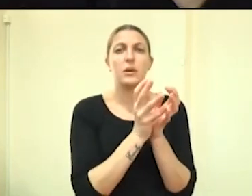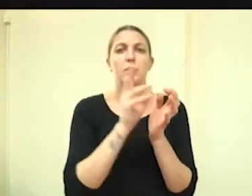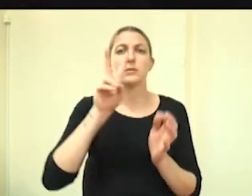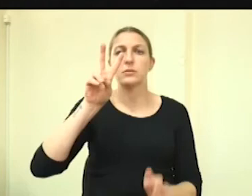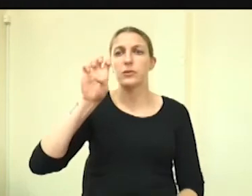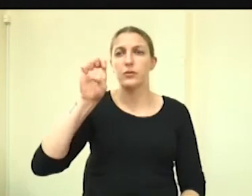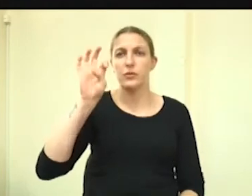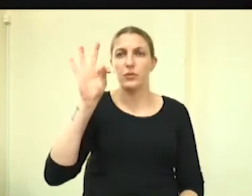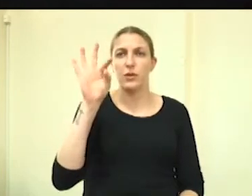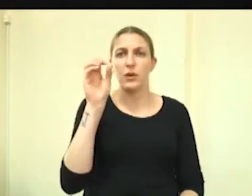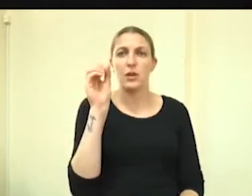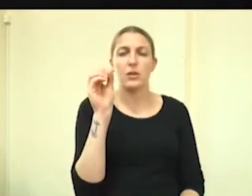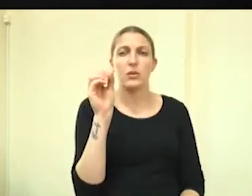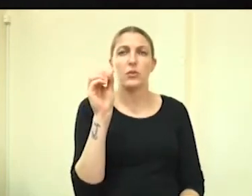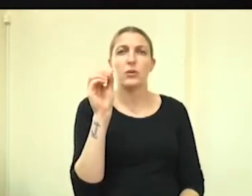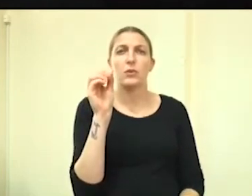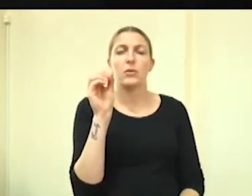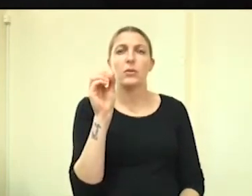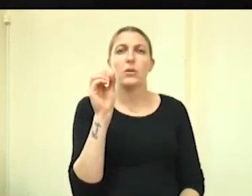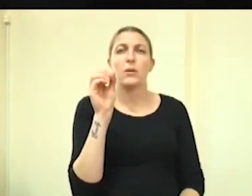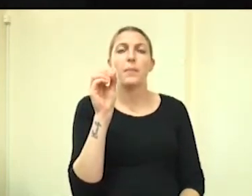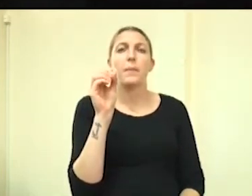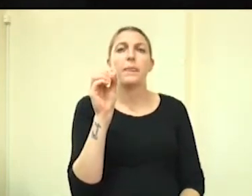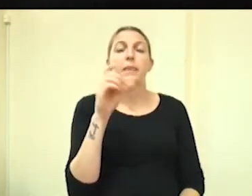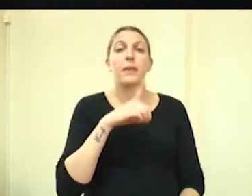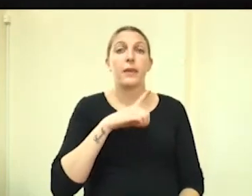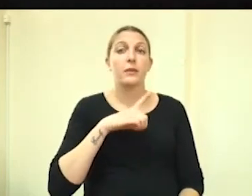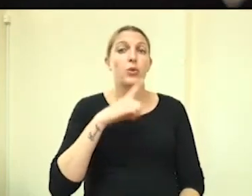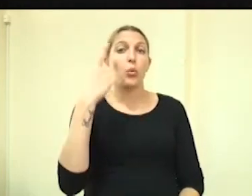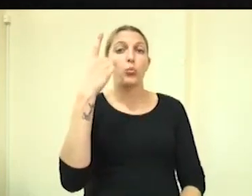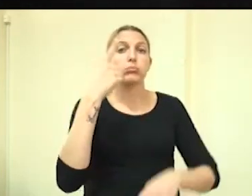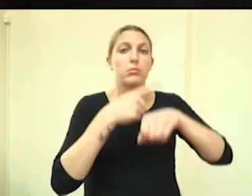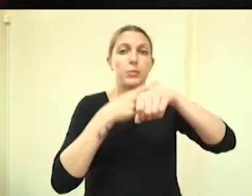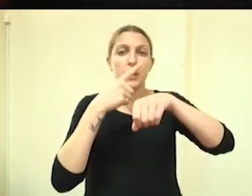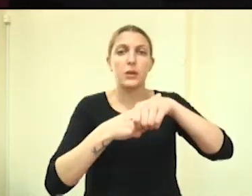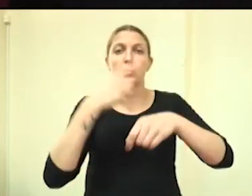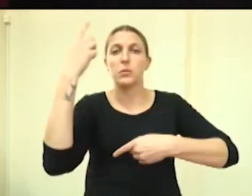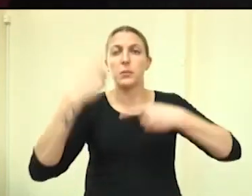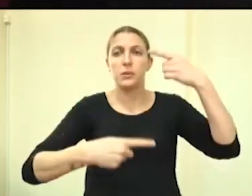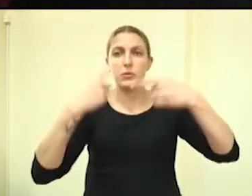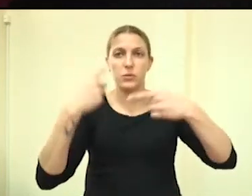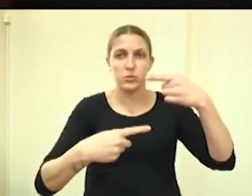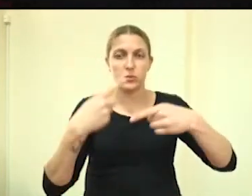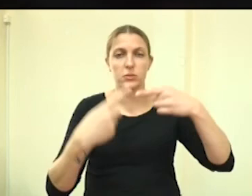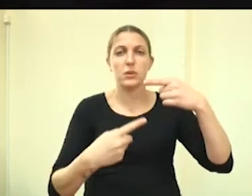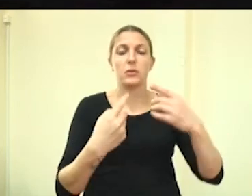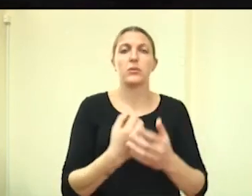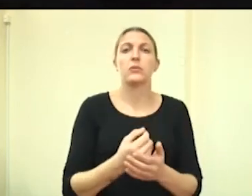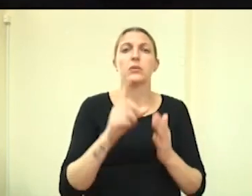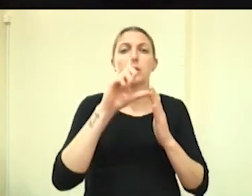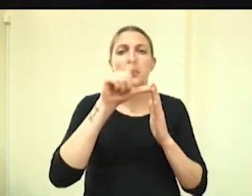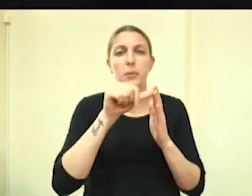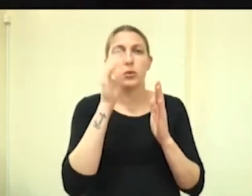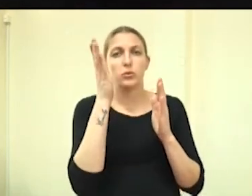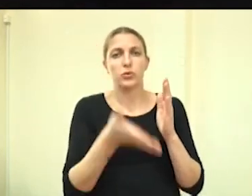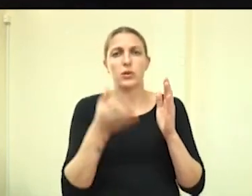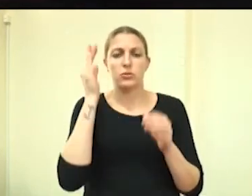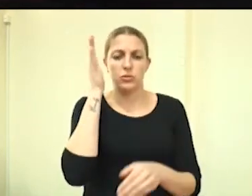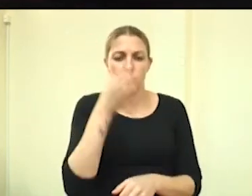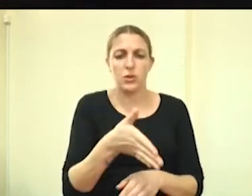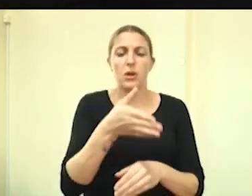é feito, analisado com um período só de discussão, então quem quiser fazer uso da palavra se inscreva no período de discussão e depois vamos para a